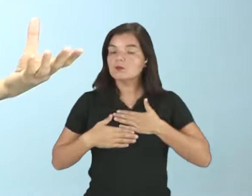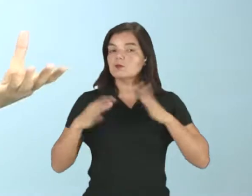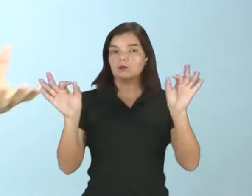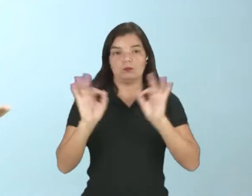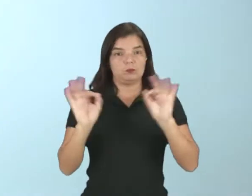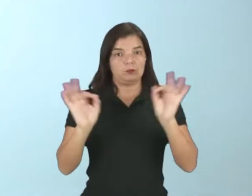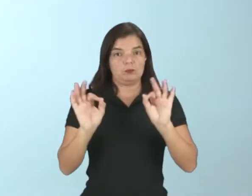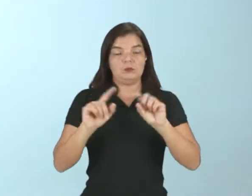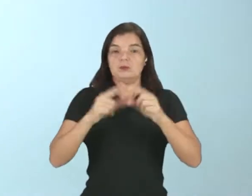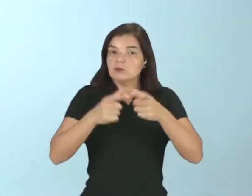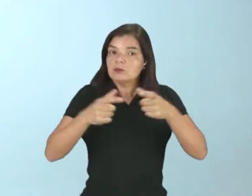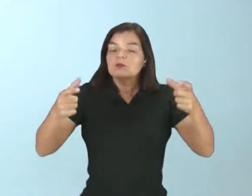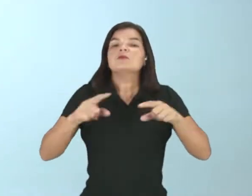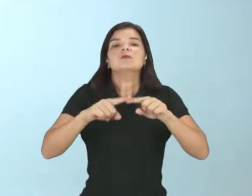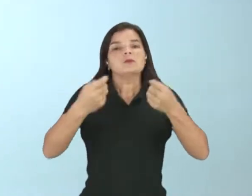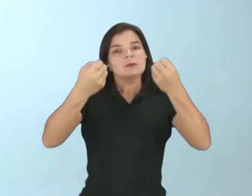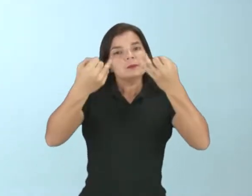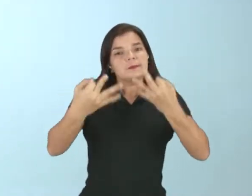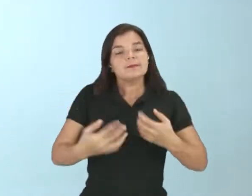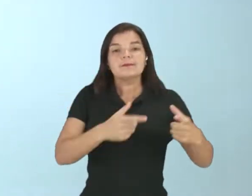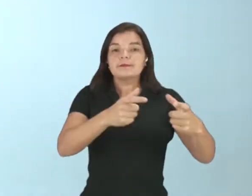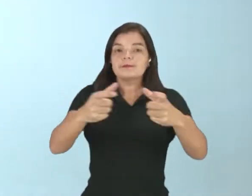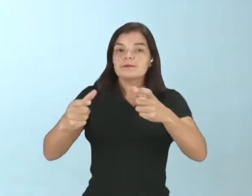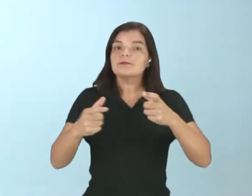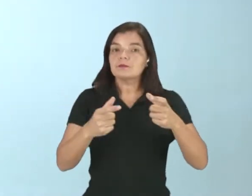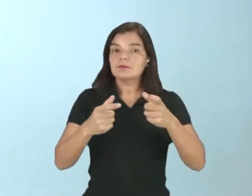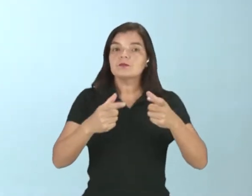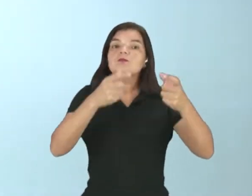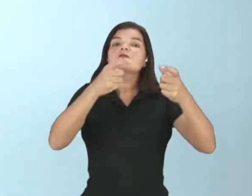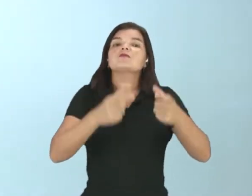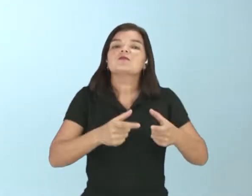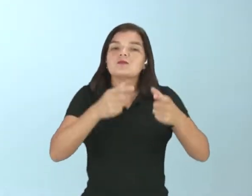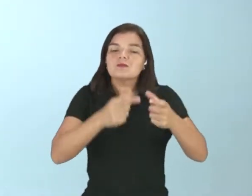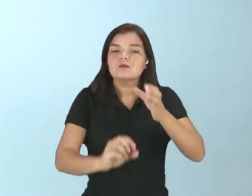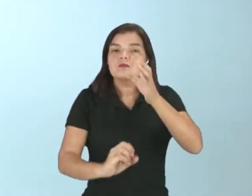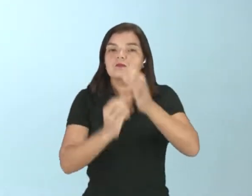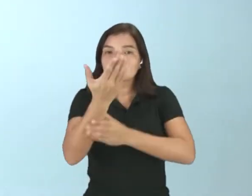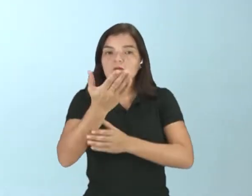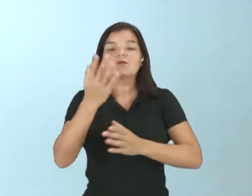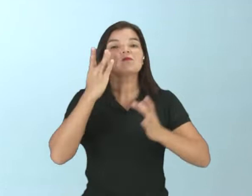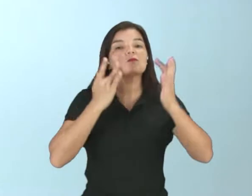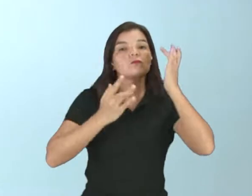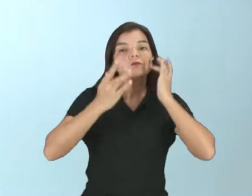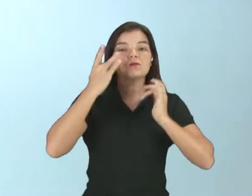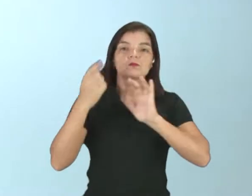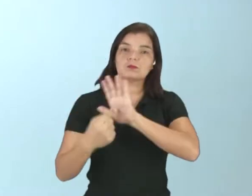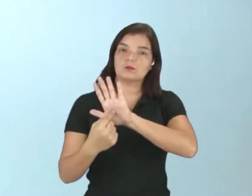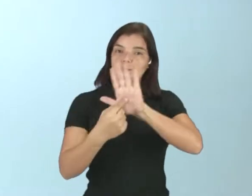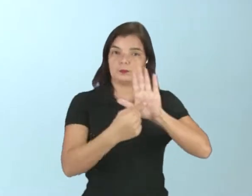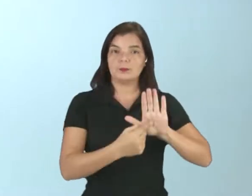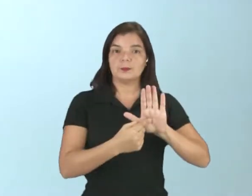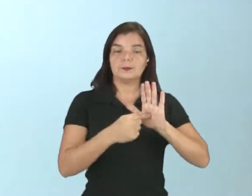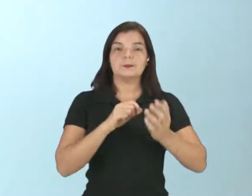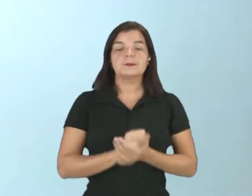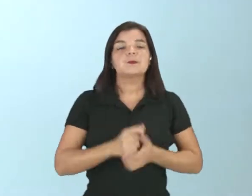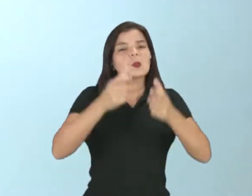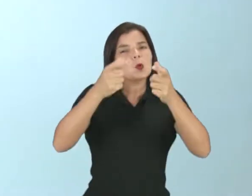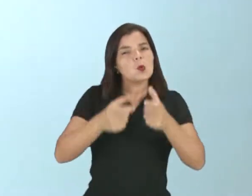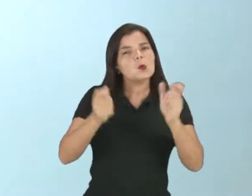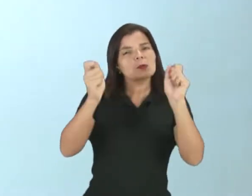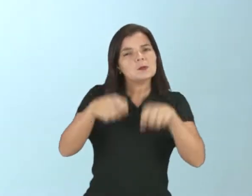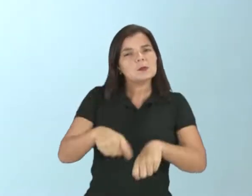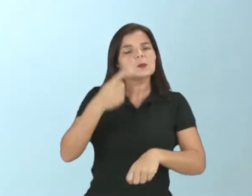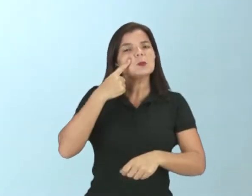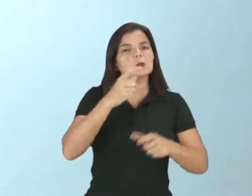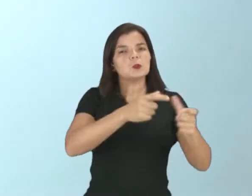aquela coisa de ampliar. Nós estamos falando do espaço enquanto lugar de criação cênica, de representação cênica, o lugar que nós